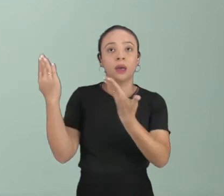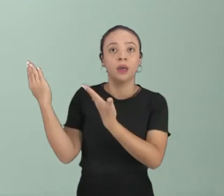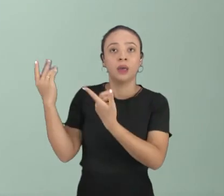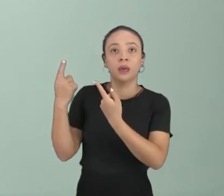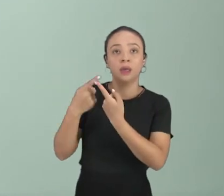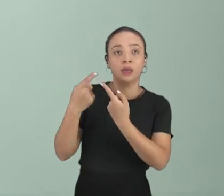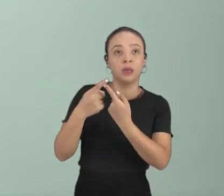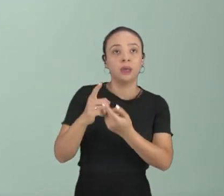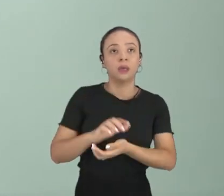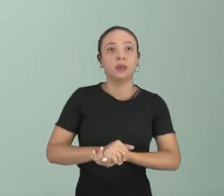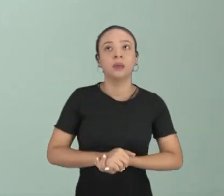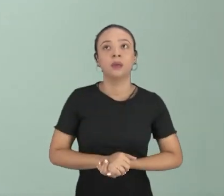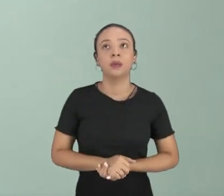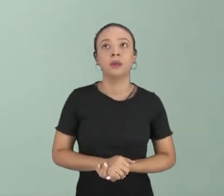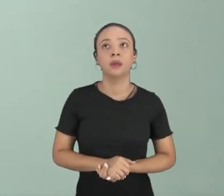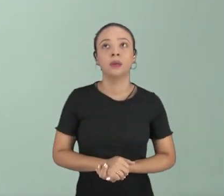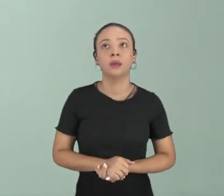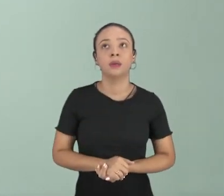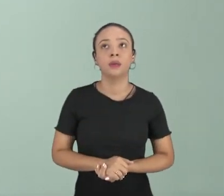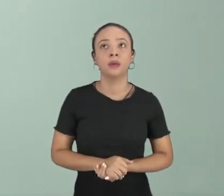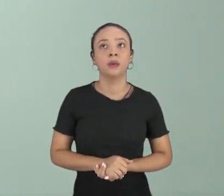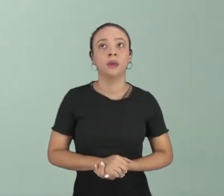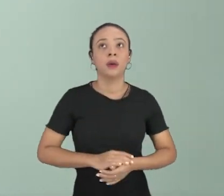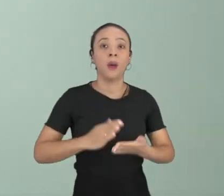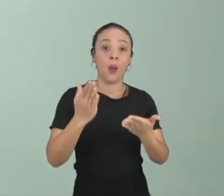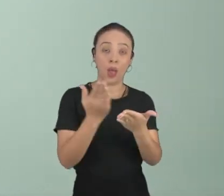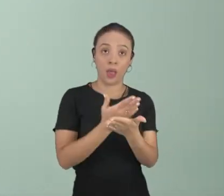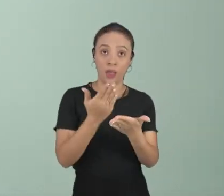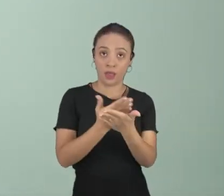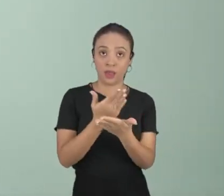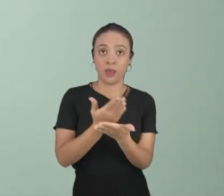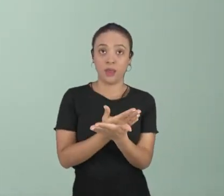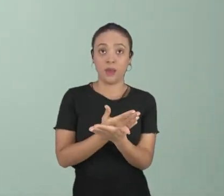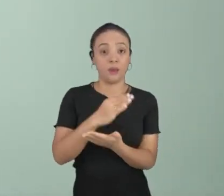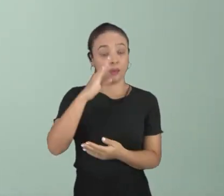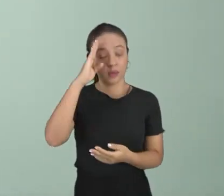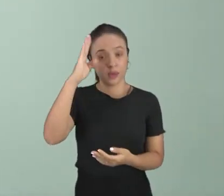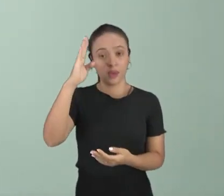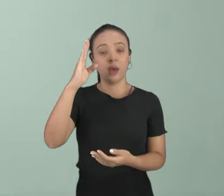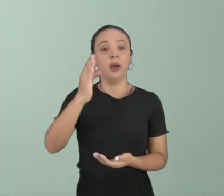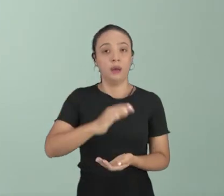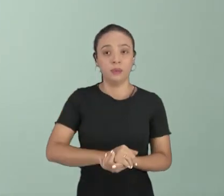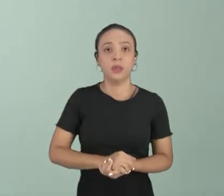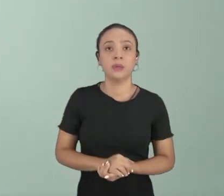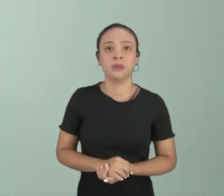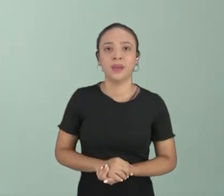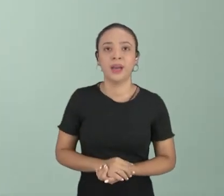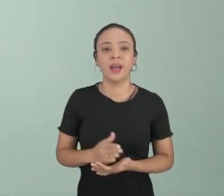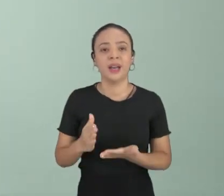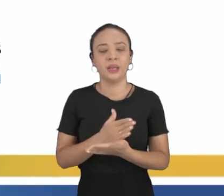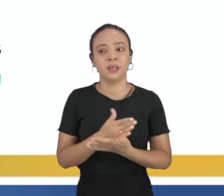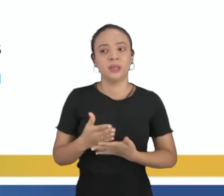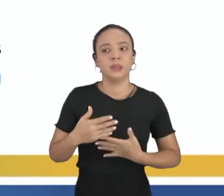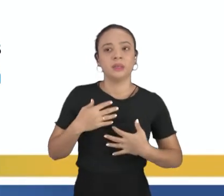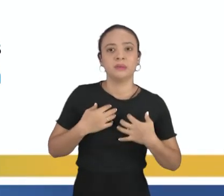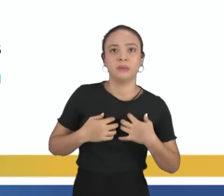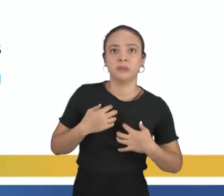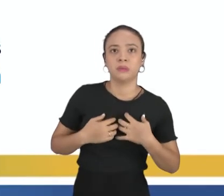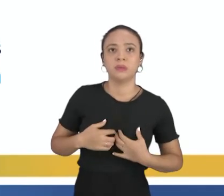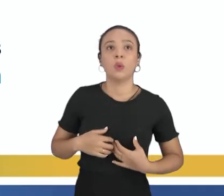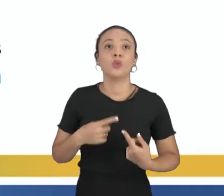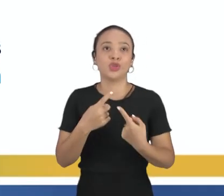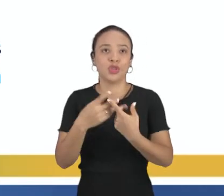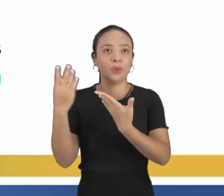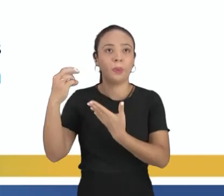de Machado de Assis. Os livros clássicos nos dão um certo receio e posso confessar que Memórias Póstumas de